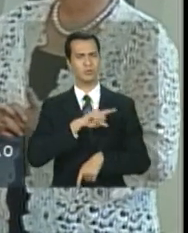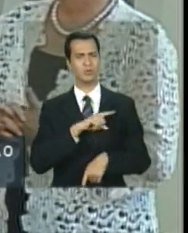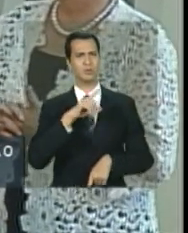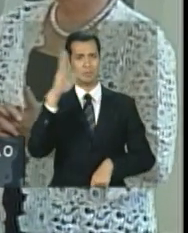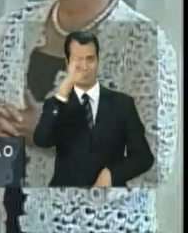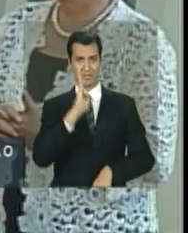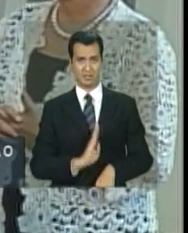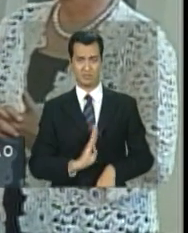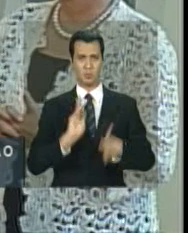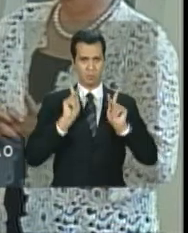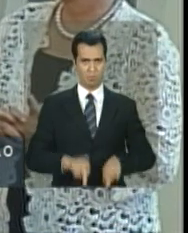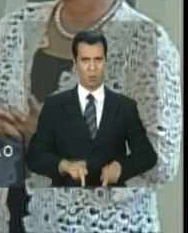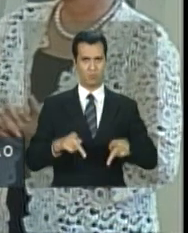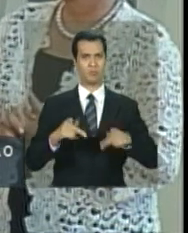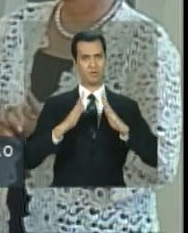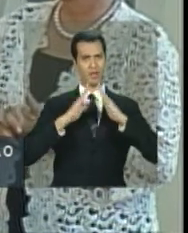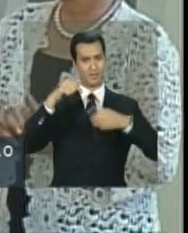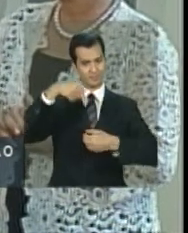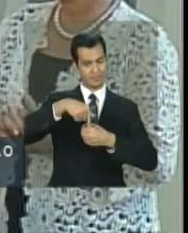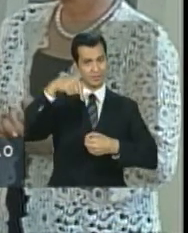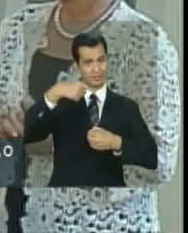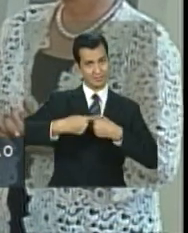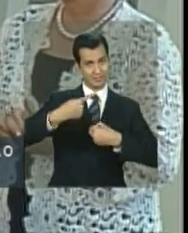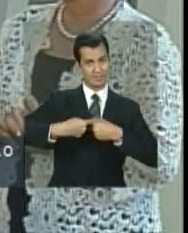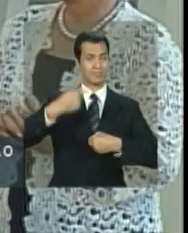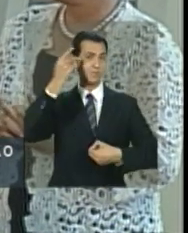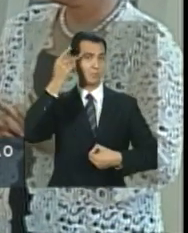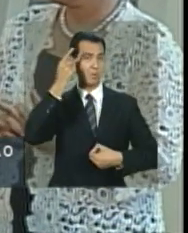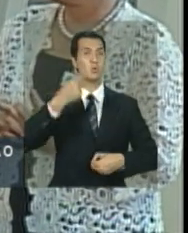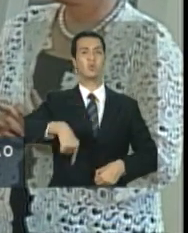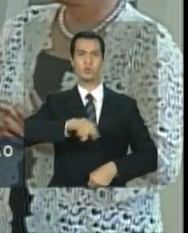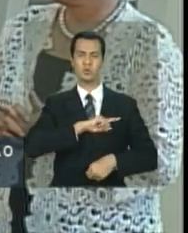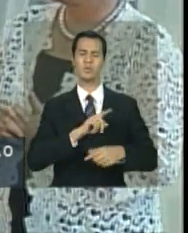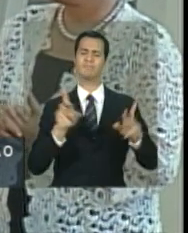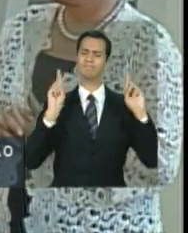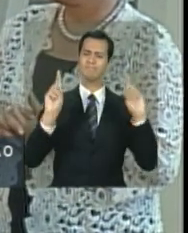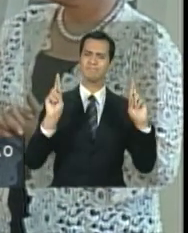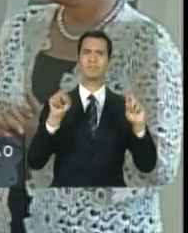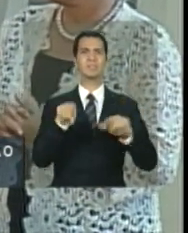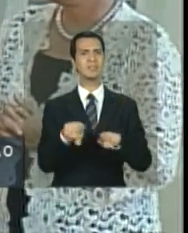moramos em São Paulo, torcemos e trabalhamos para o seu sucesso.